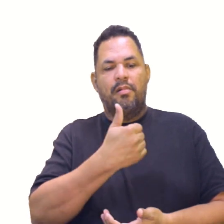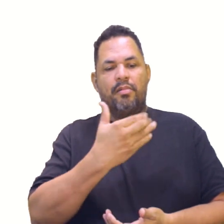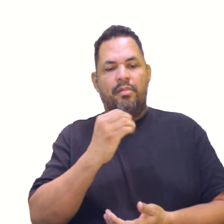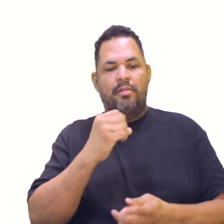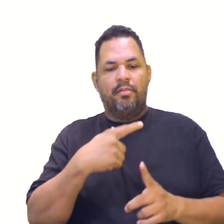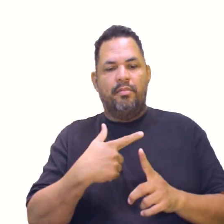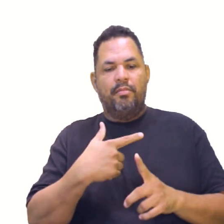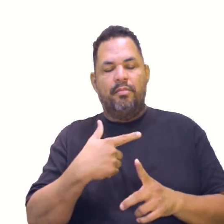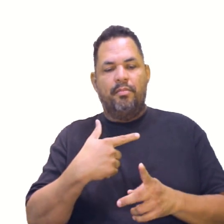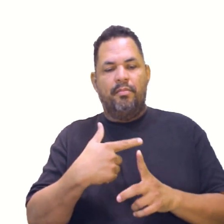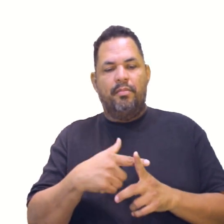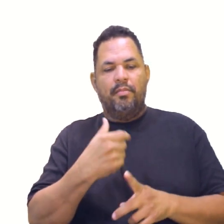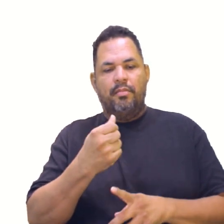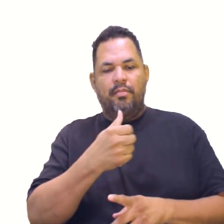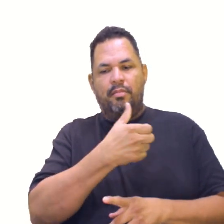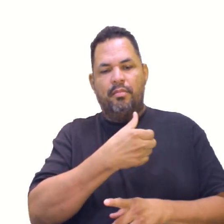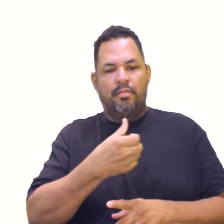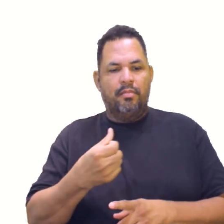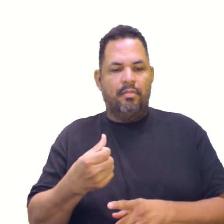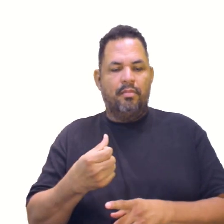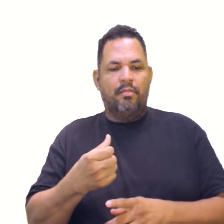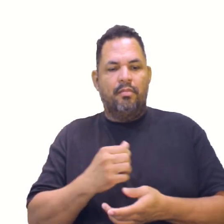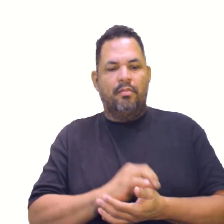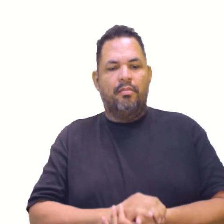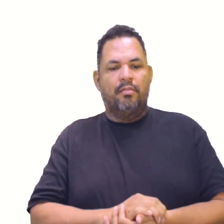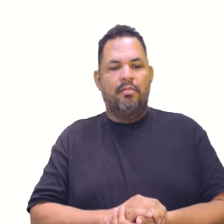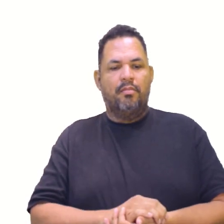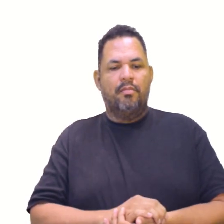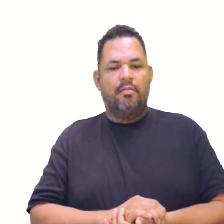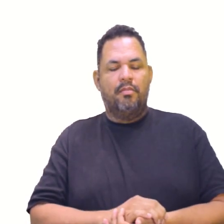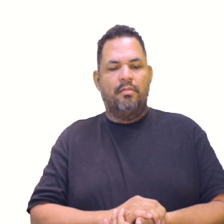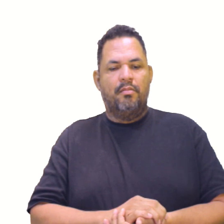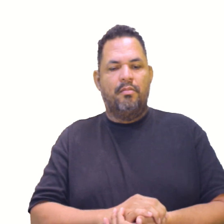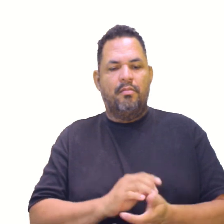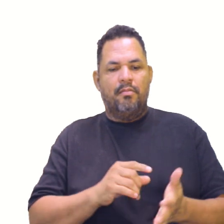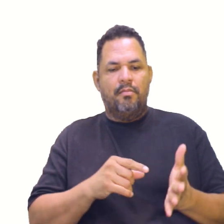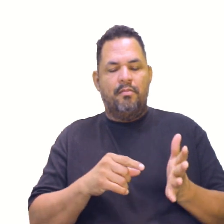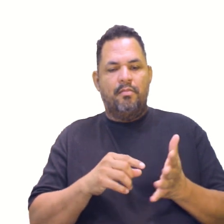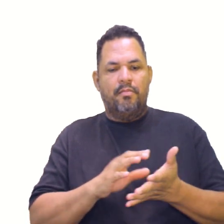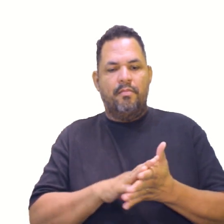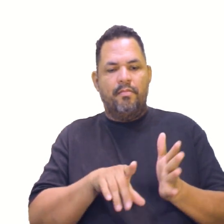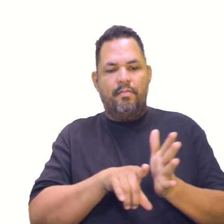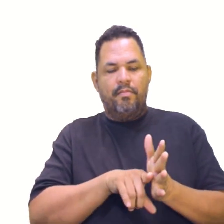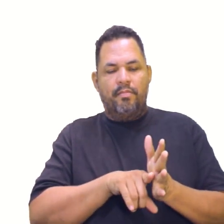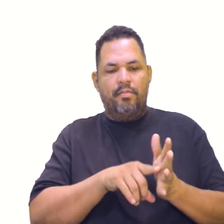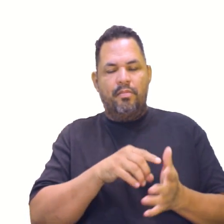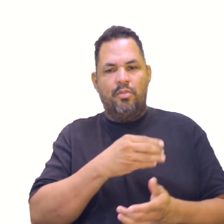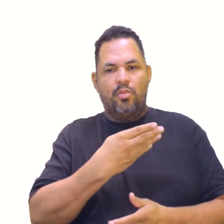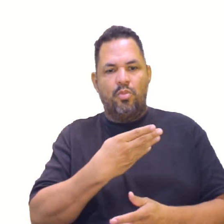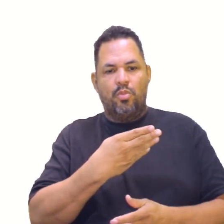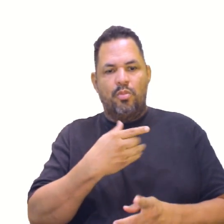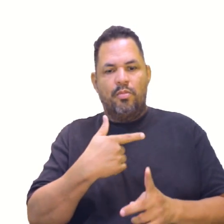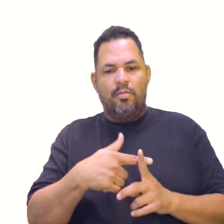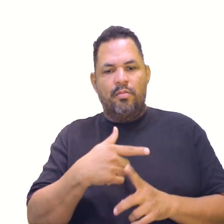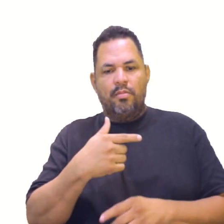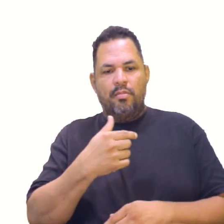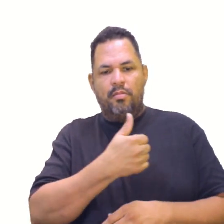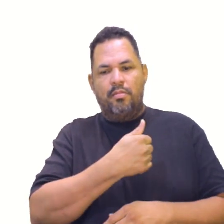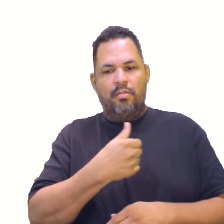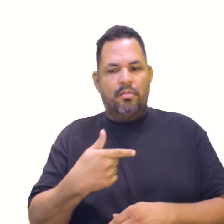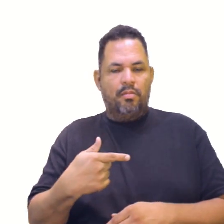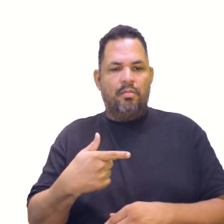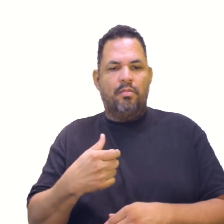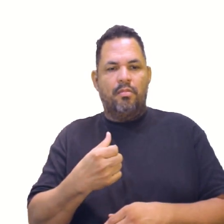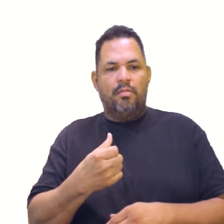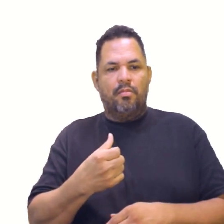6. 16. 16 mais 4K. Menos 4 mais 12. 16. 16,